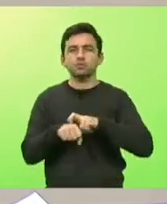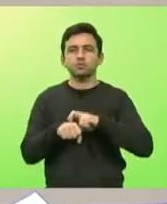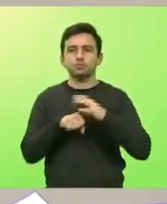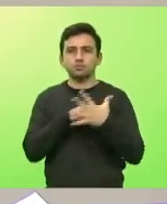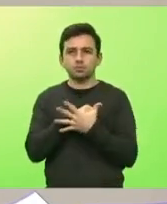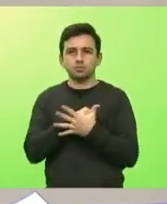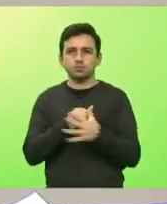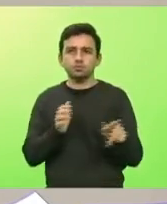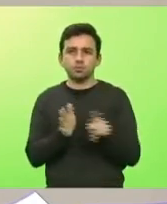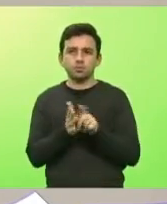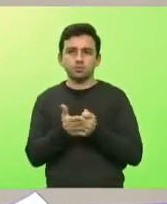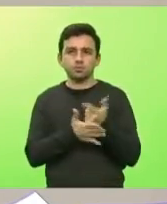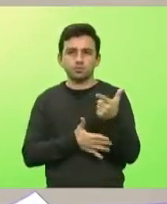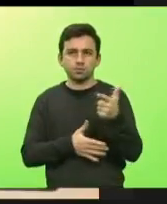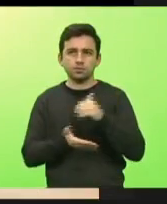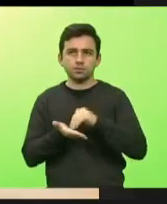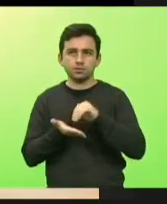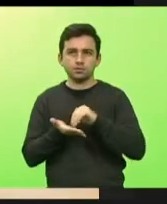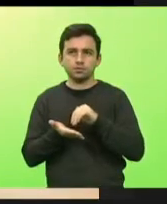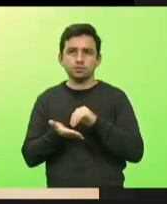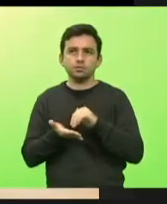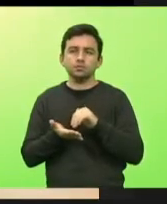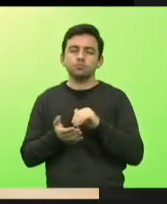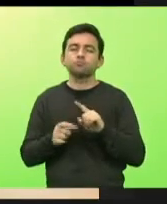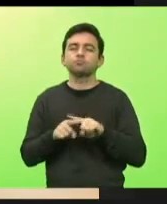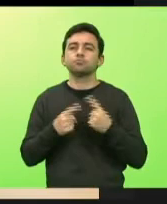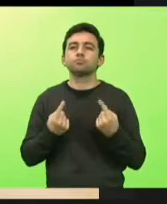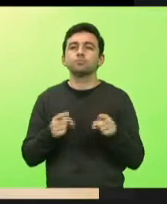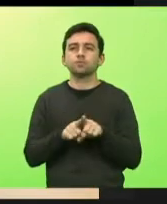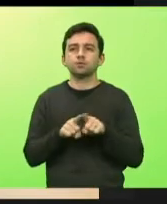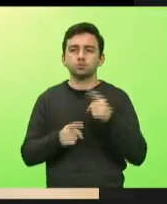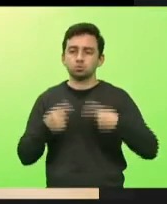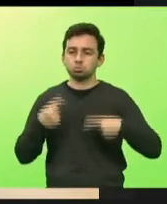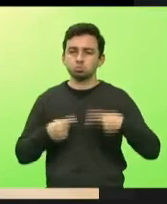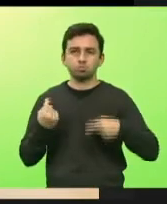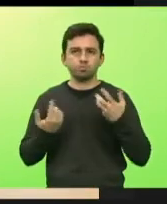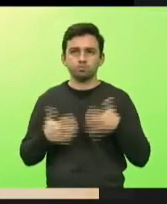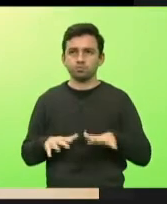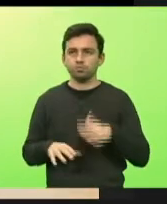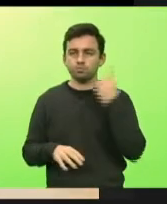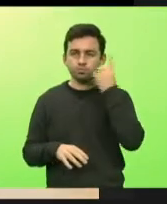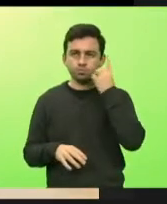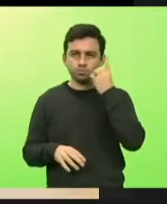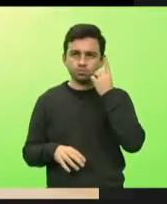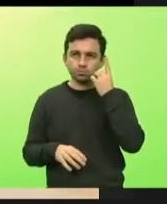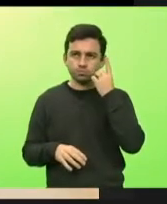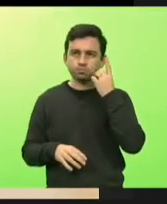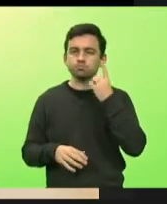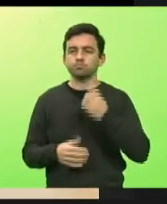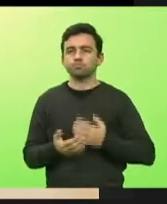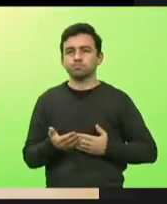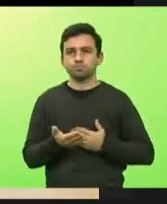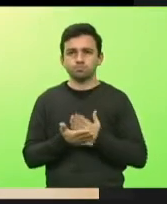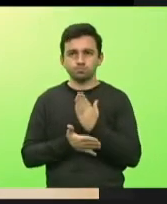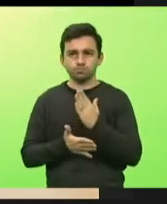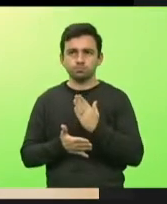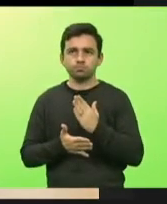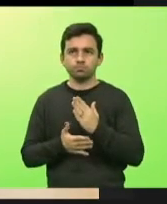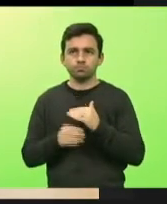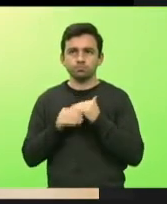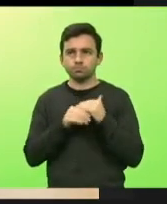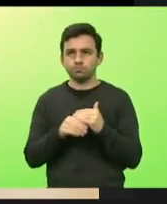essa secretaria. Em discussão. Não havendo quem queira discutir, é em votação. Deputados que aprovam, permaneçam como se encontra. Aprovado